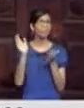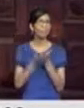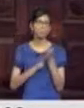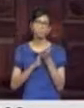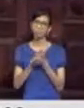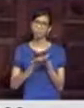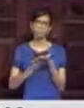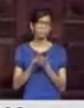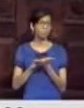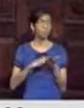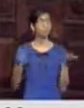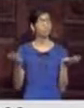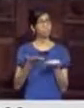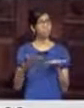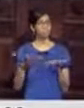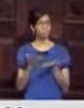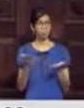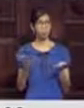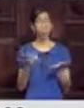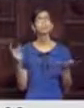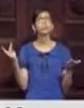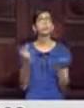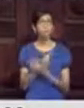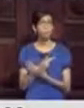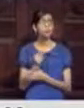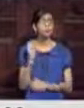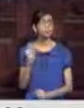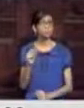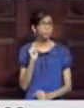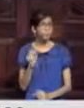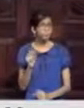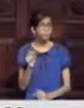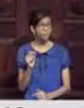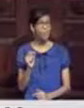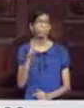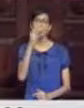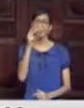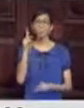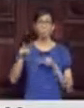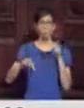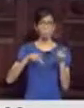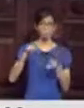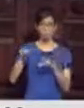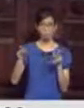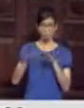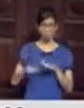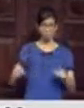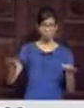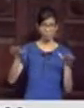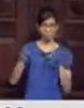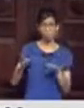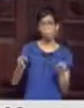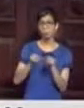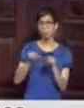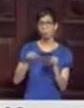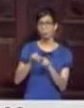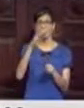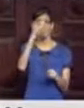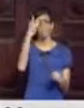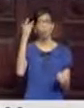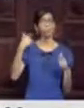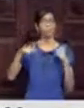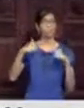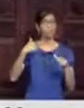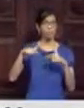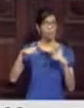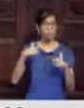farra. Agora, o que aconteceu é que o tapete da população, o tapete dos trabalhadores, o